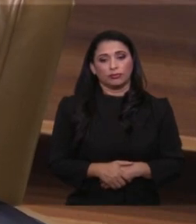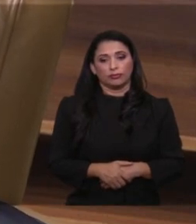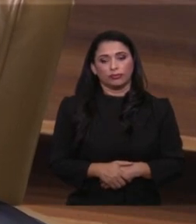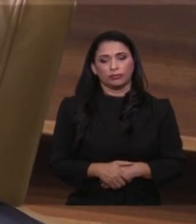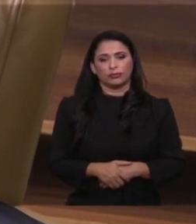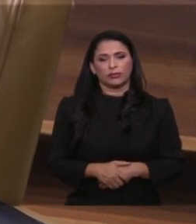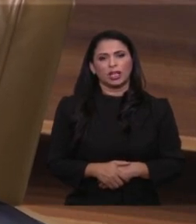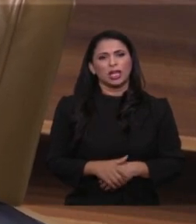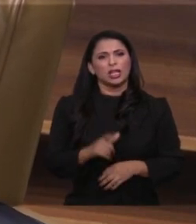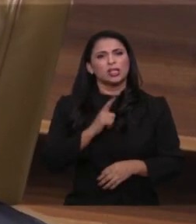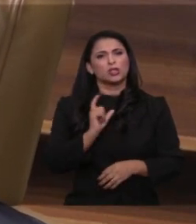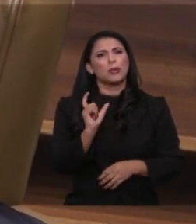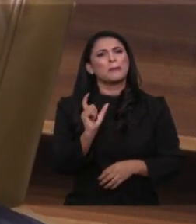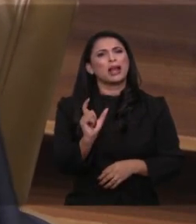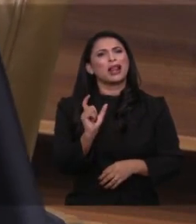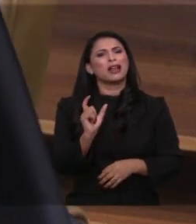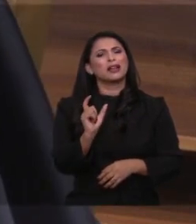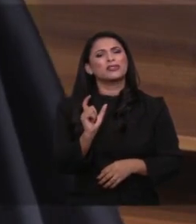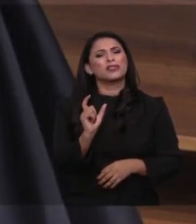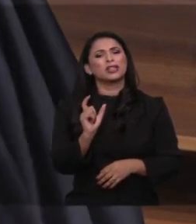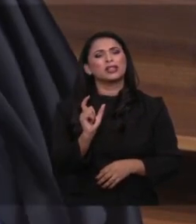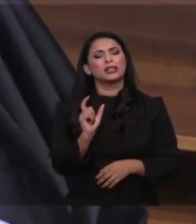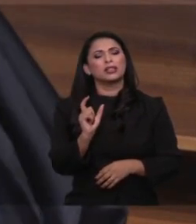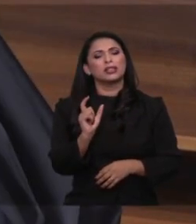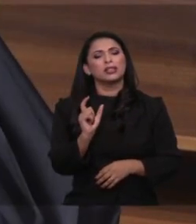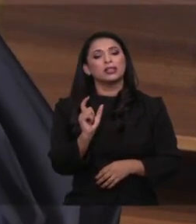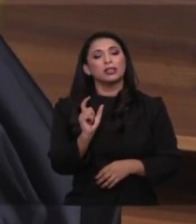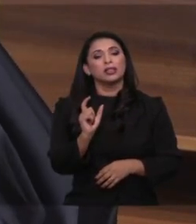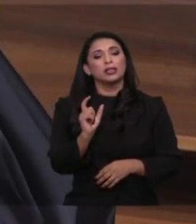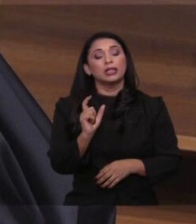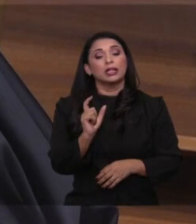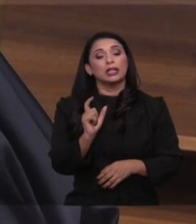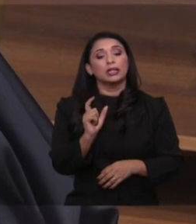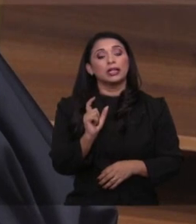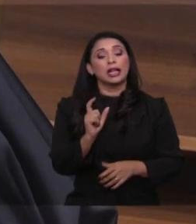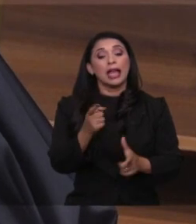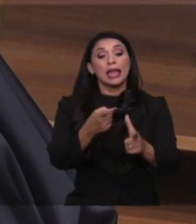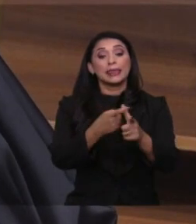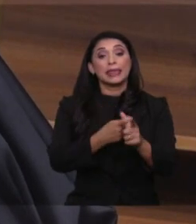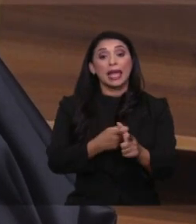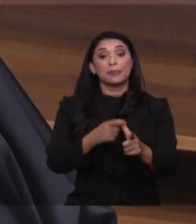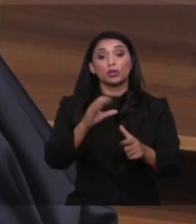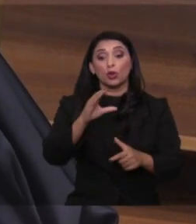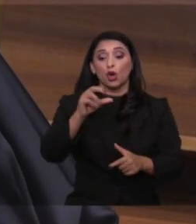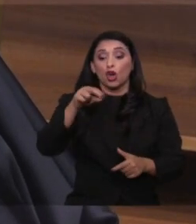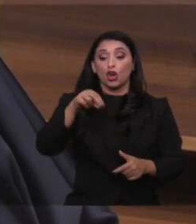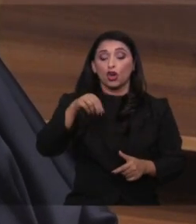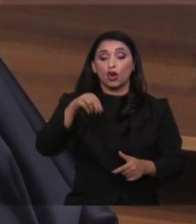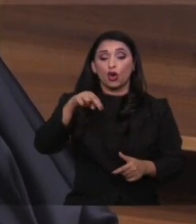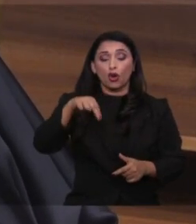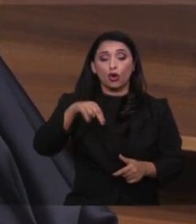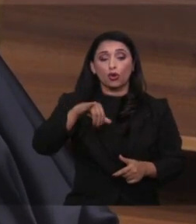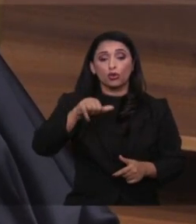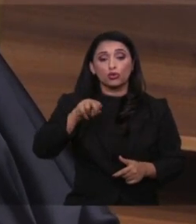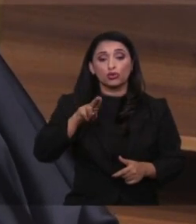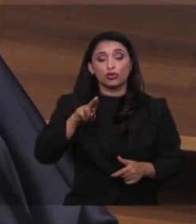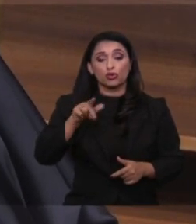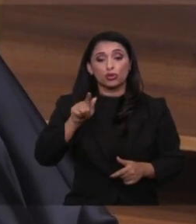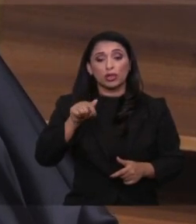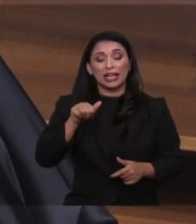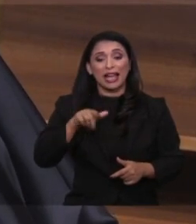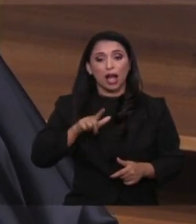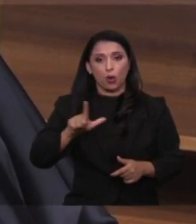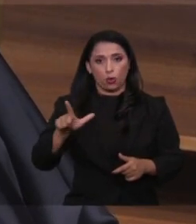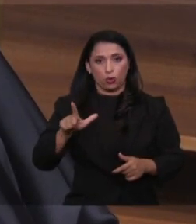Ele tinha um termo... Concupiscência. O débito conjugal, no artigo 267, inciso 3, salvo engano de memória.